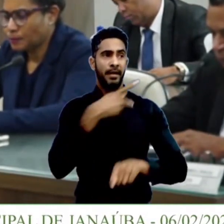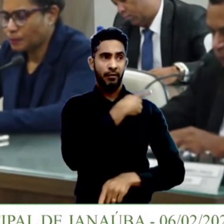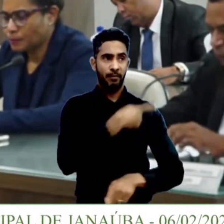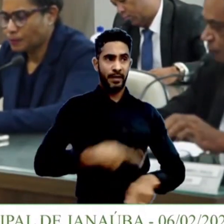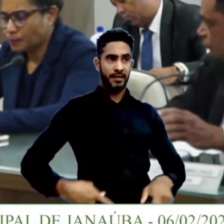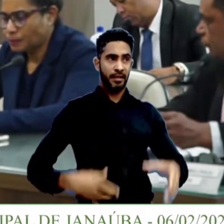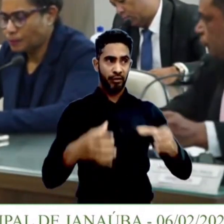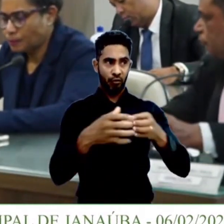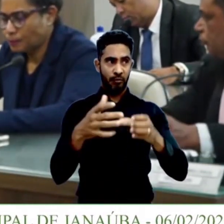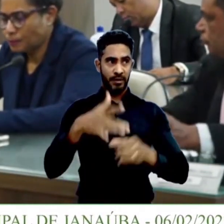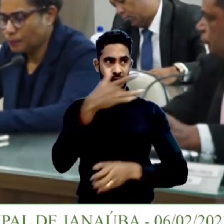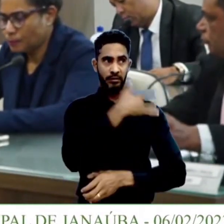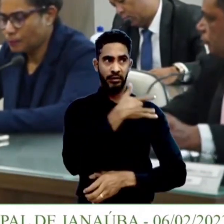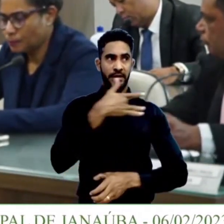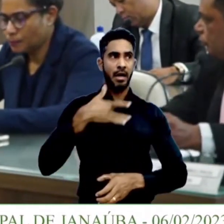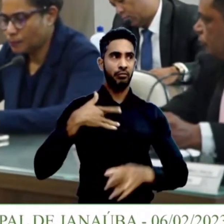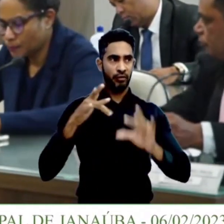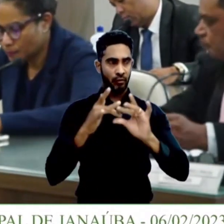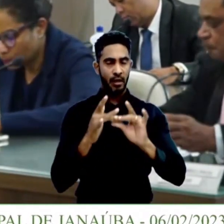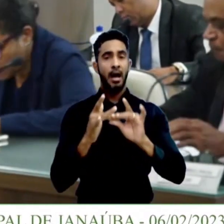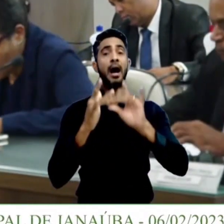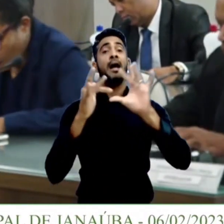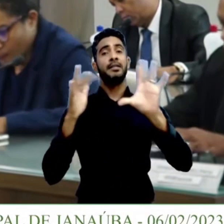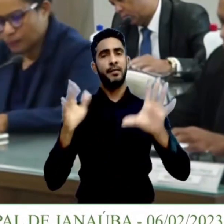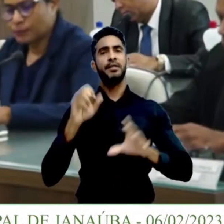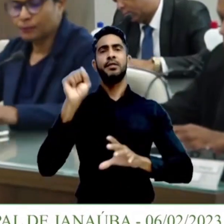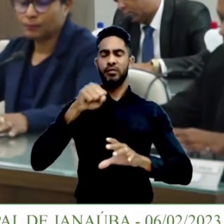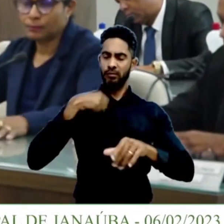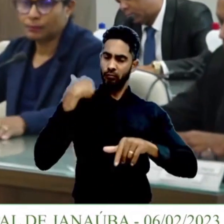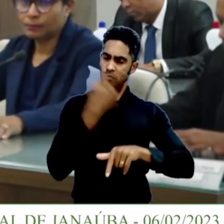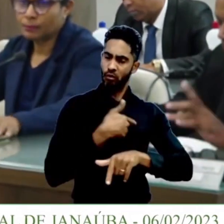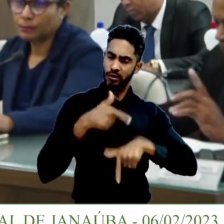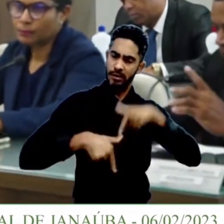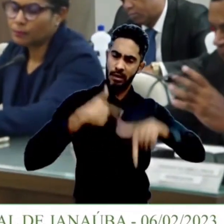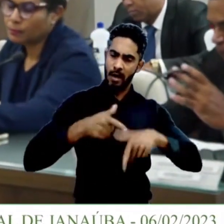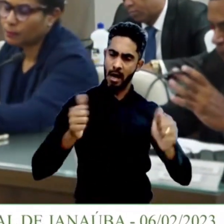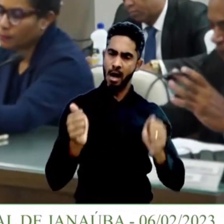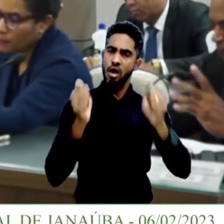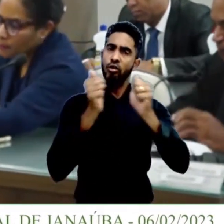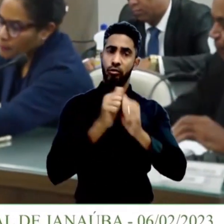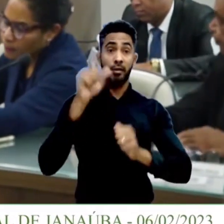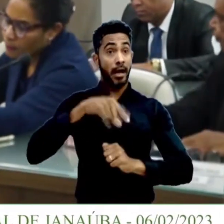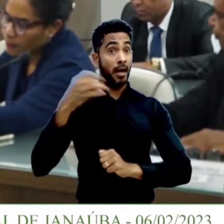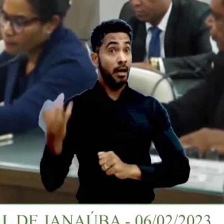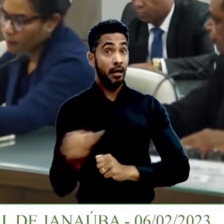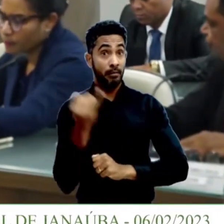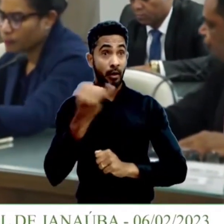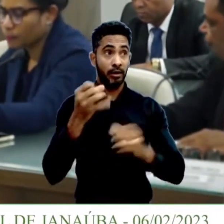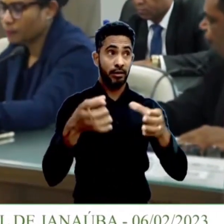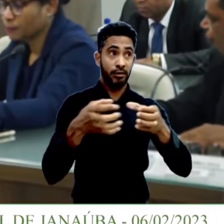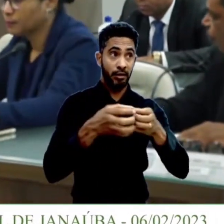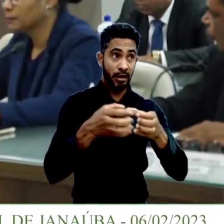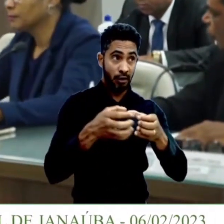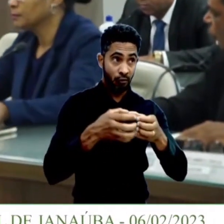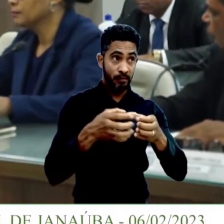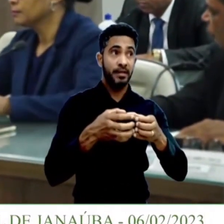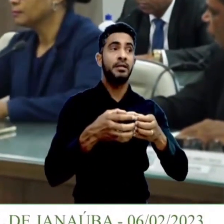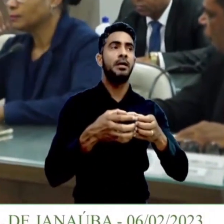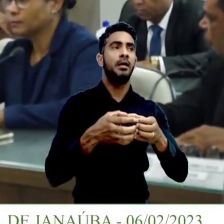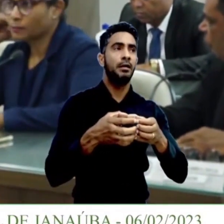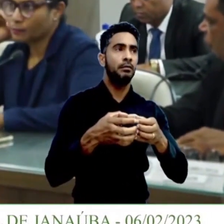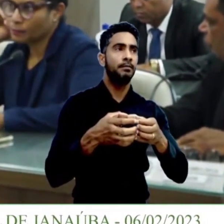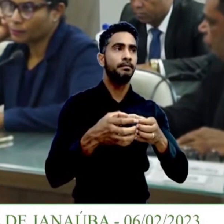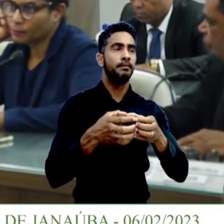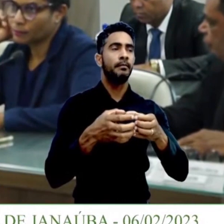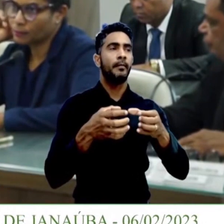da Comissão de Saúde me coloco à disposição para a gente trabalharmos juntos. É interessante também que a comissão que faz parte, eu acho